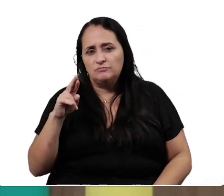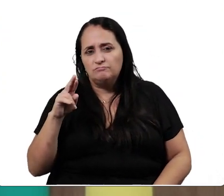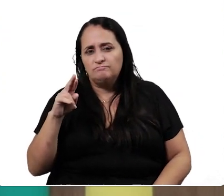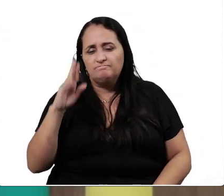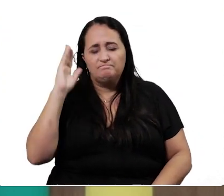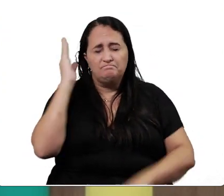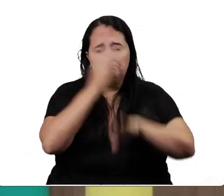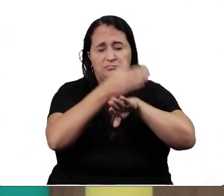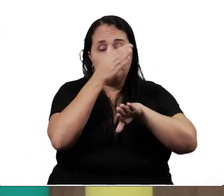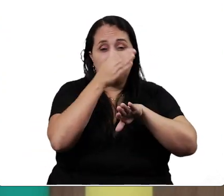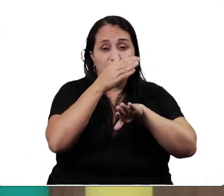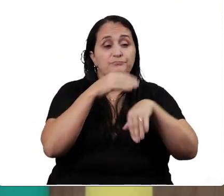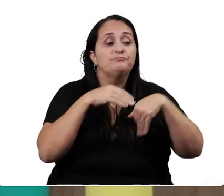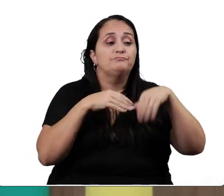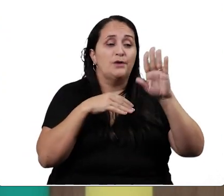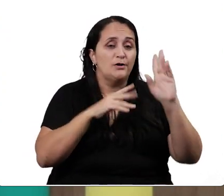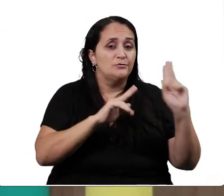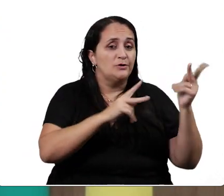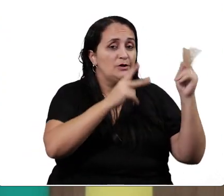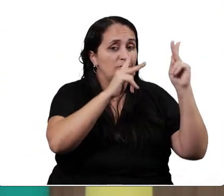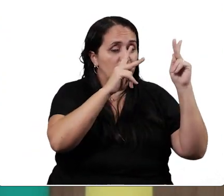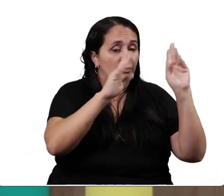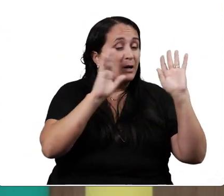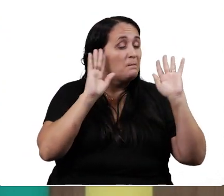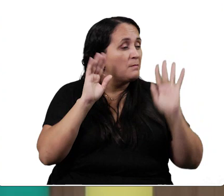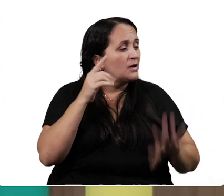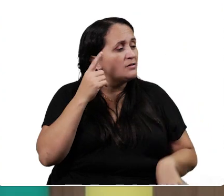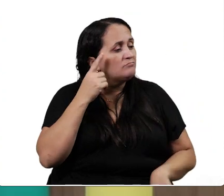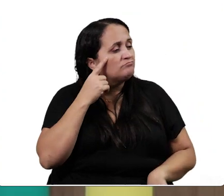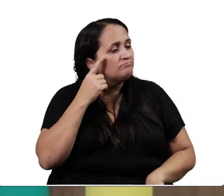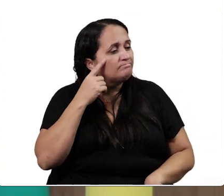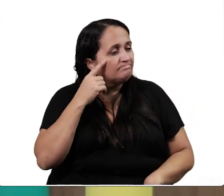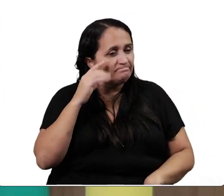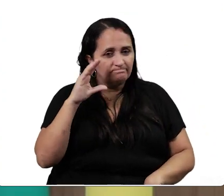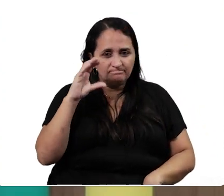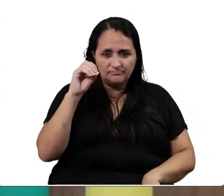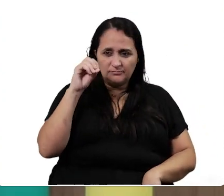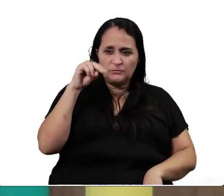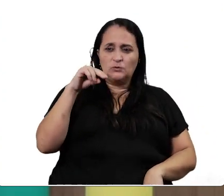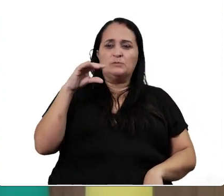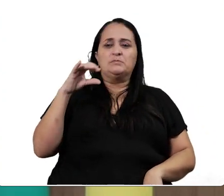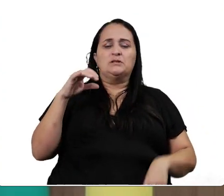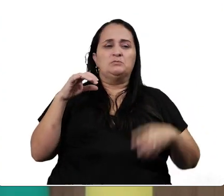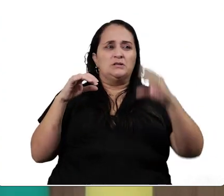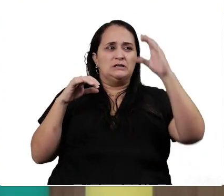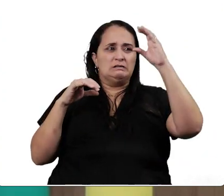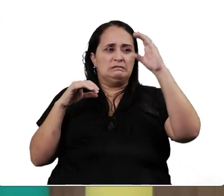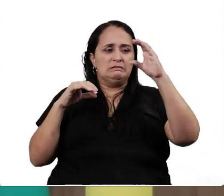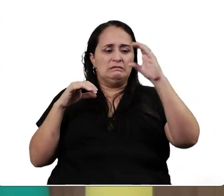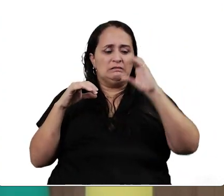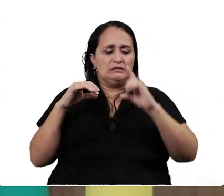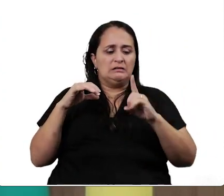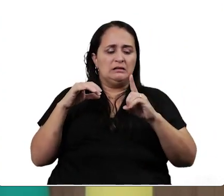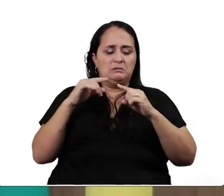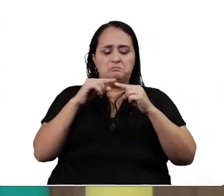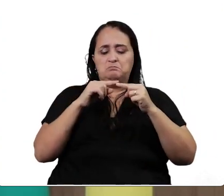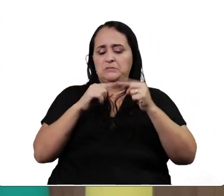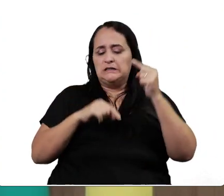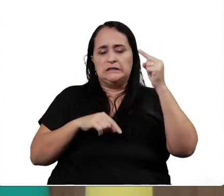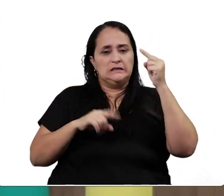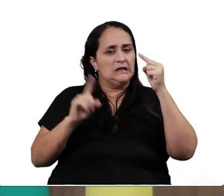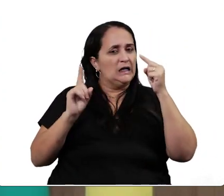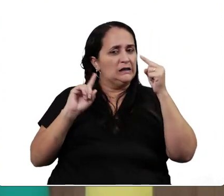vitória. Então, se a competição é mais importante, a letra C e a letra D também não